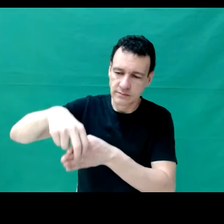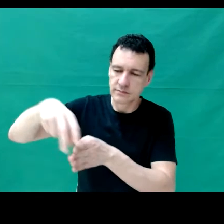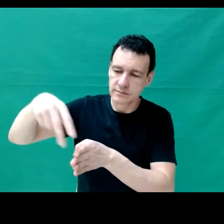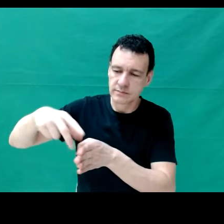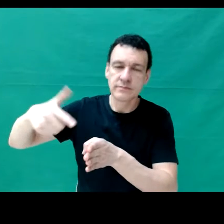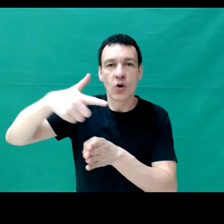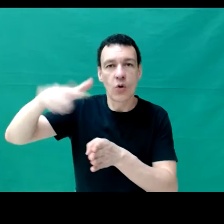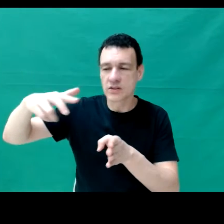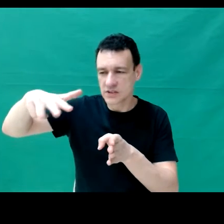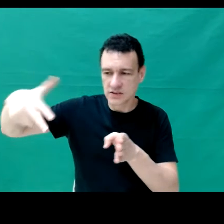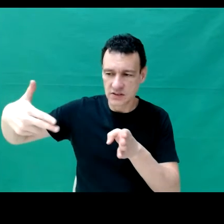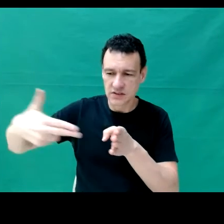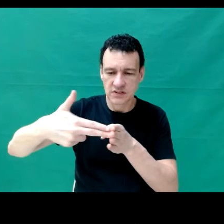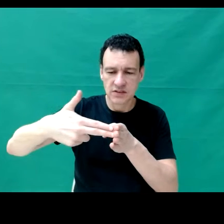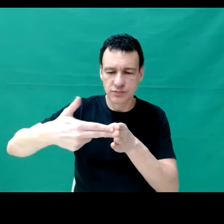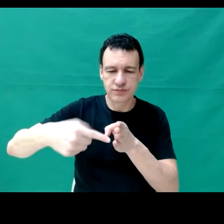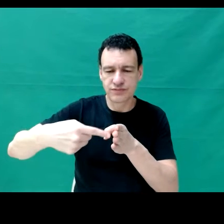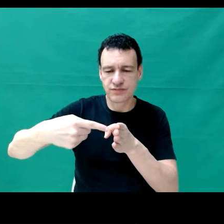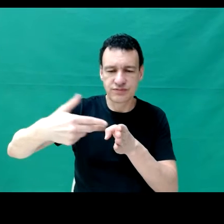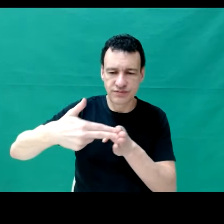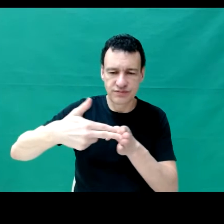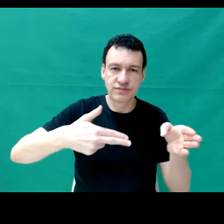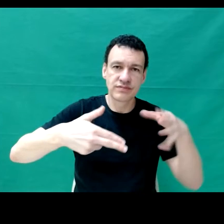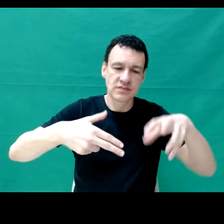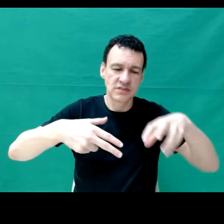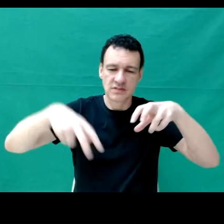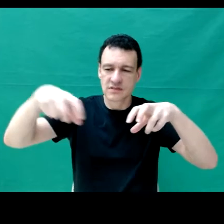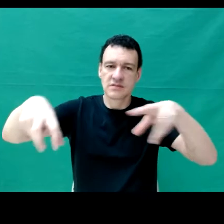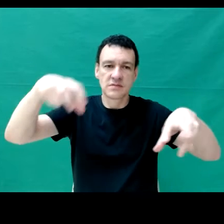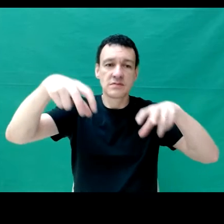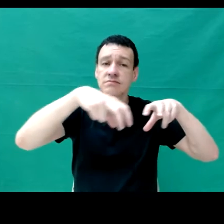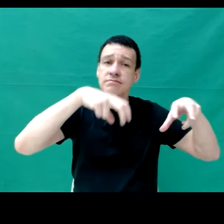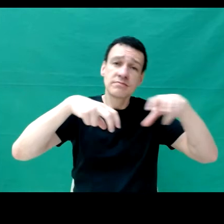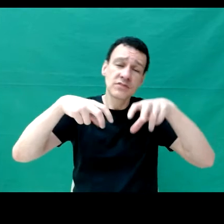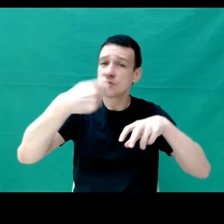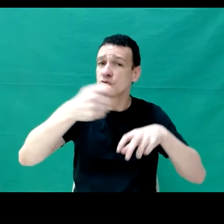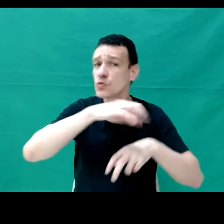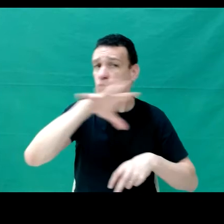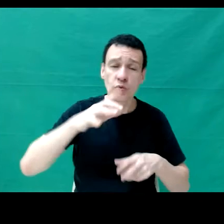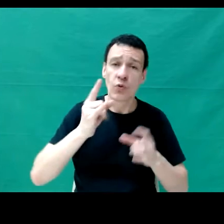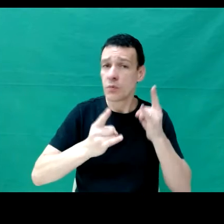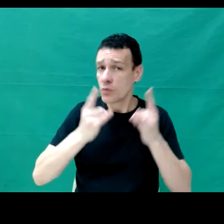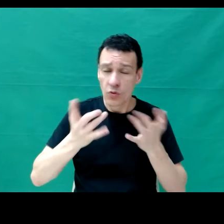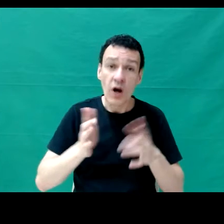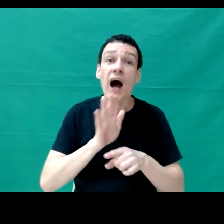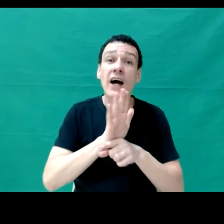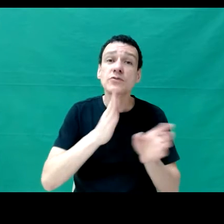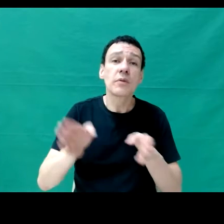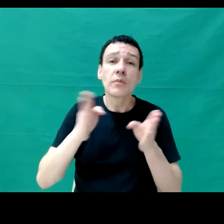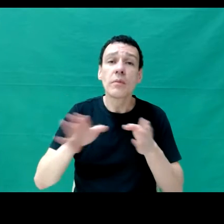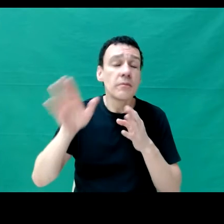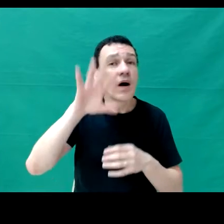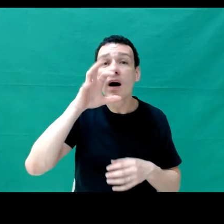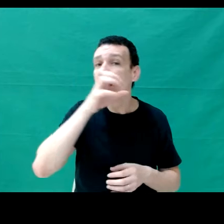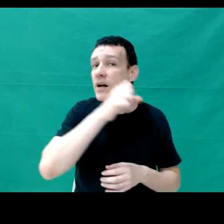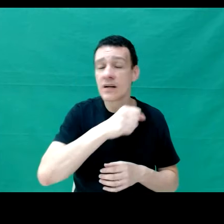eh, ferramentas, que vão construir várias coisas dentro de uma empresa e vão facilitar a produção, né? Vão fazer um aumento na